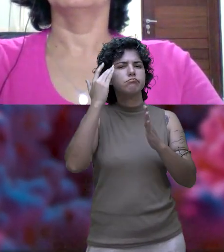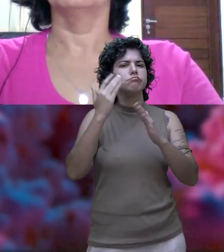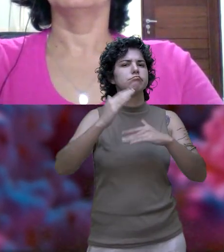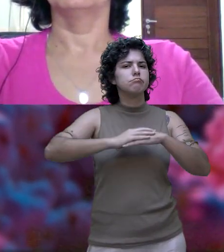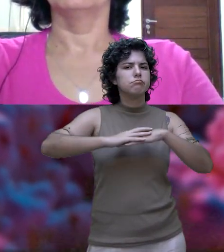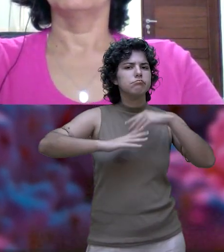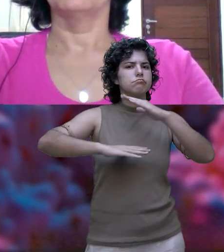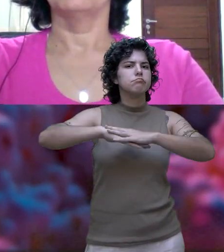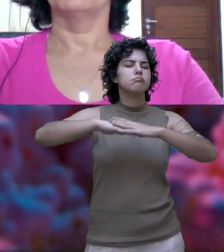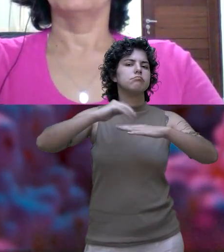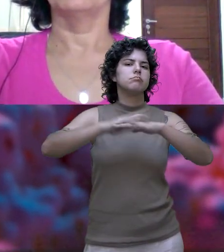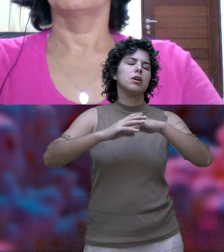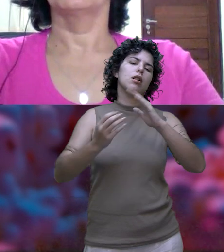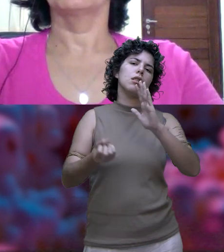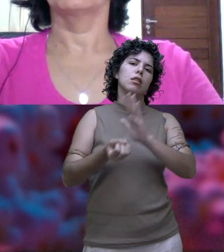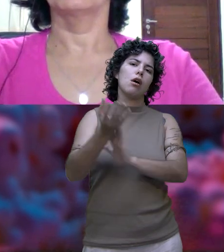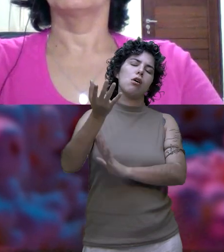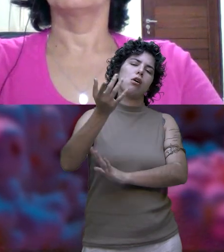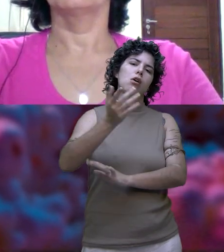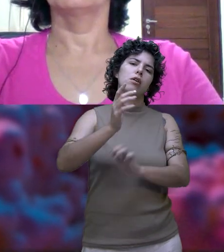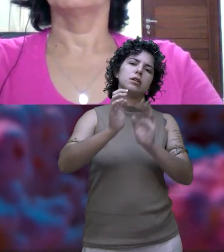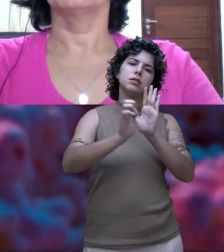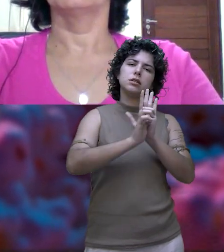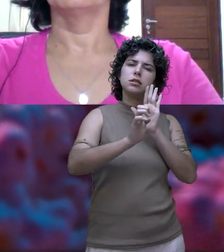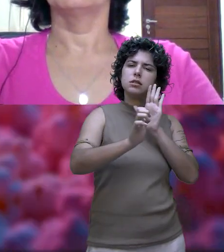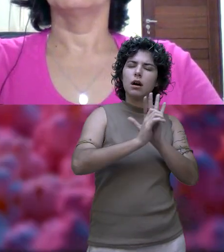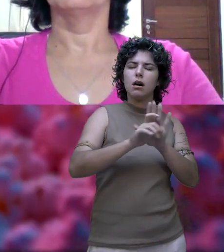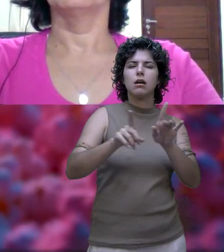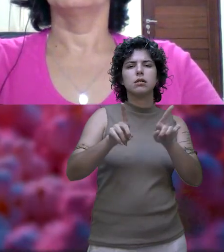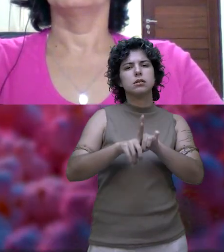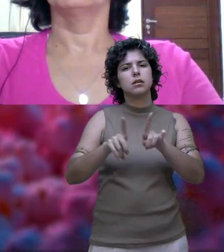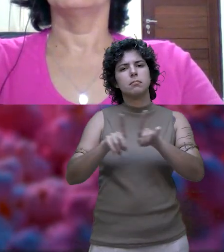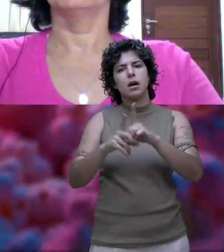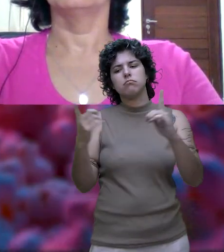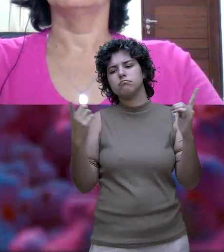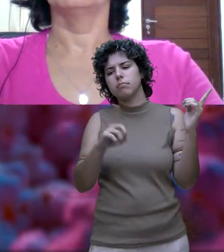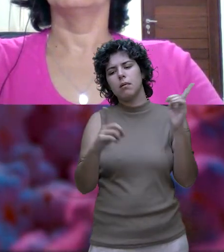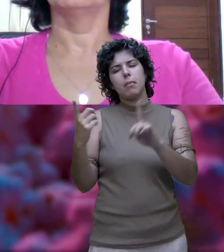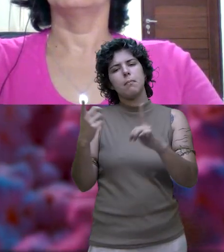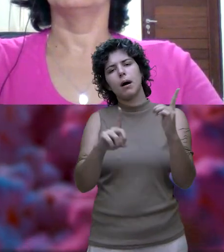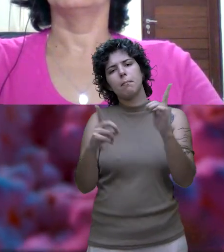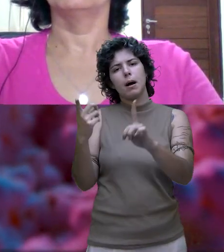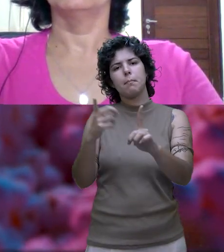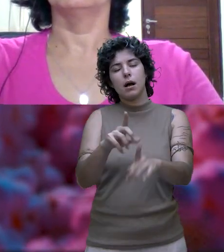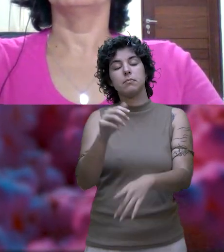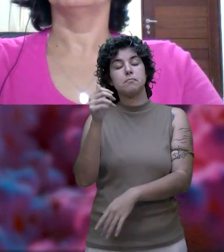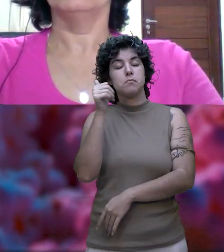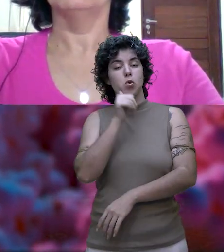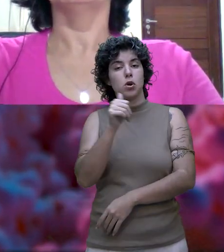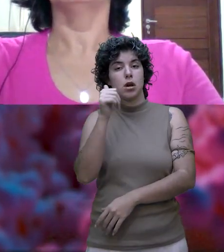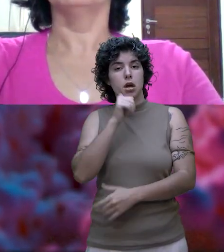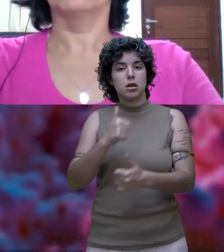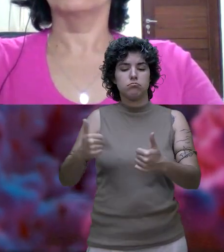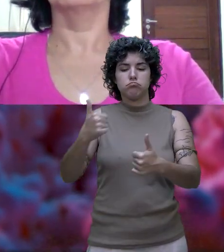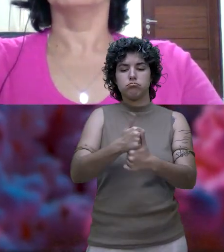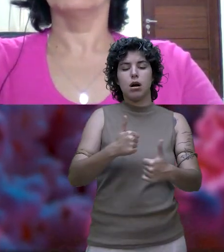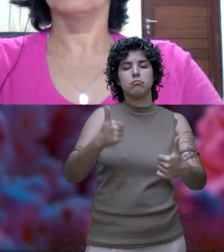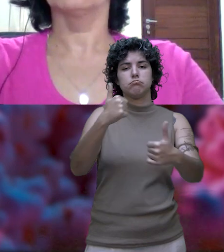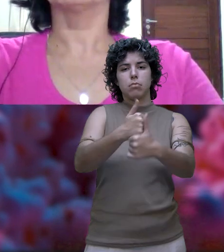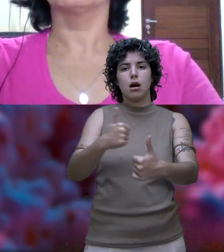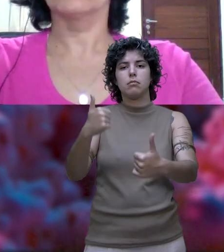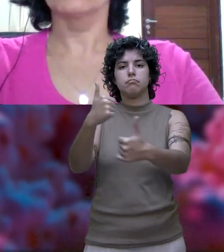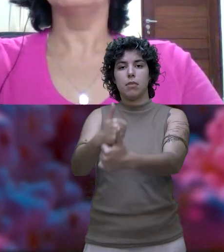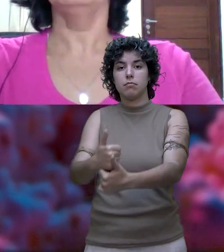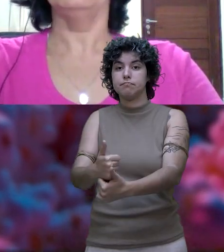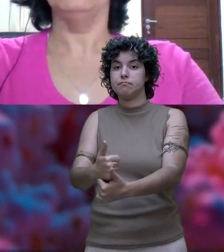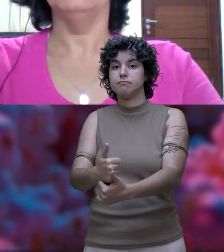e a entrada de muitas mulheres em cargos como direção, roteiro, produção? A gente está vendo muito, principalmente